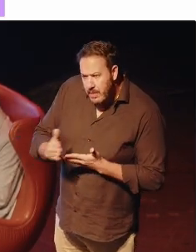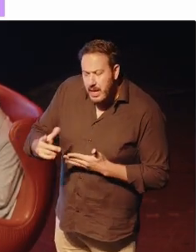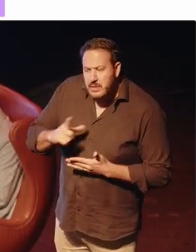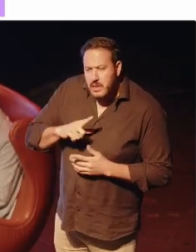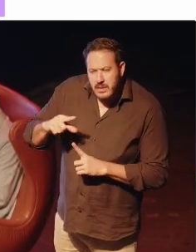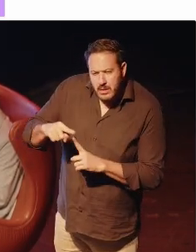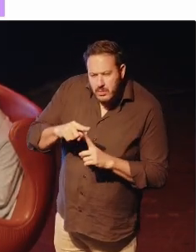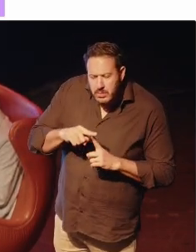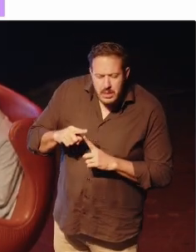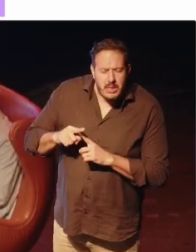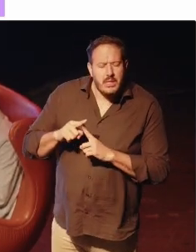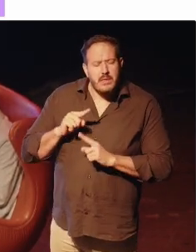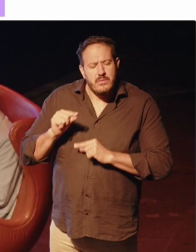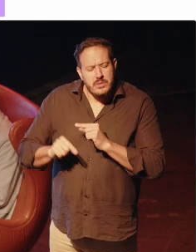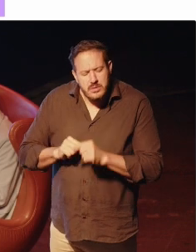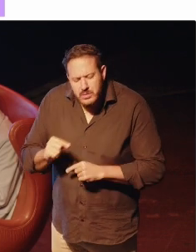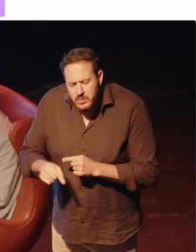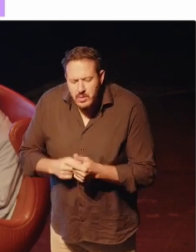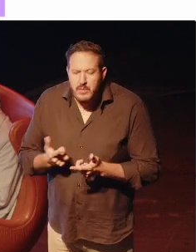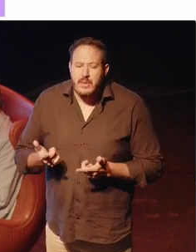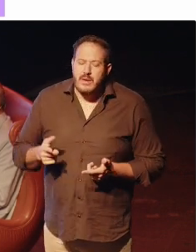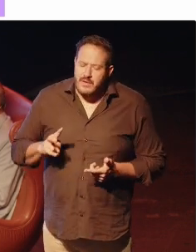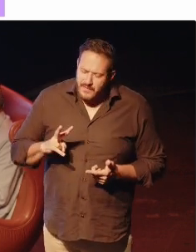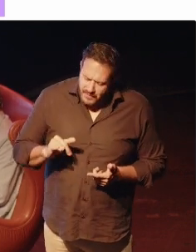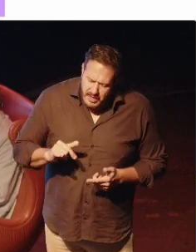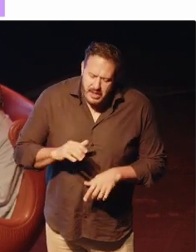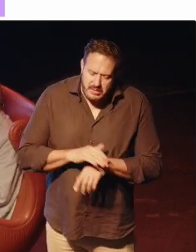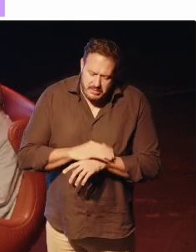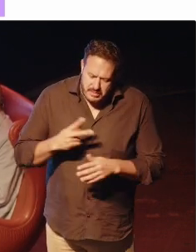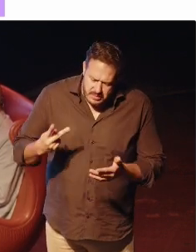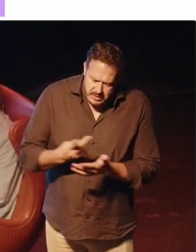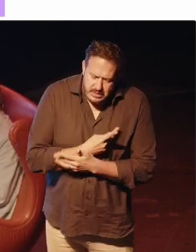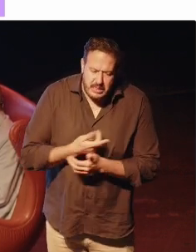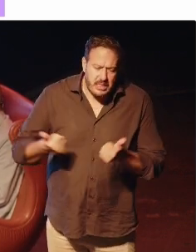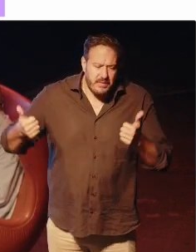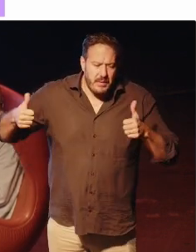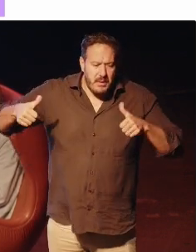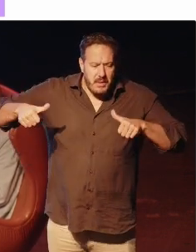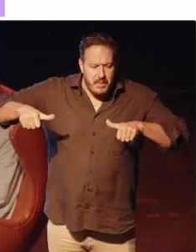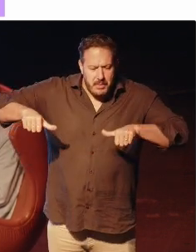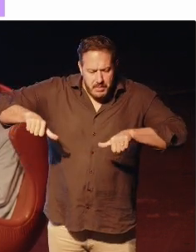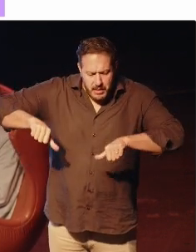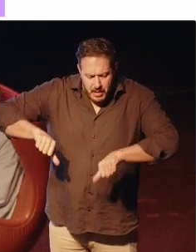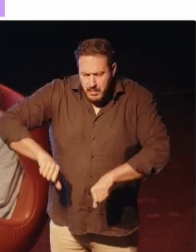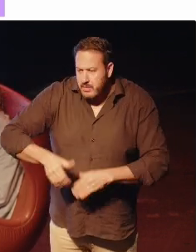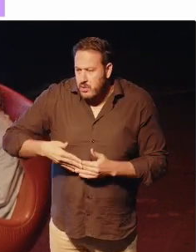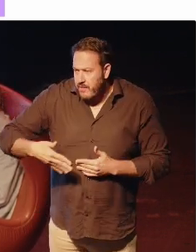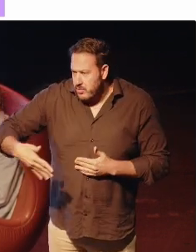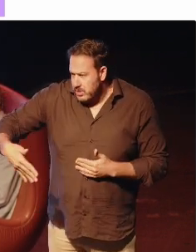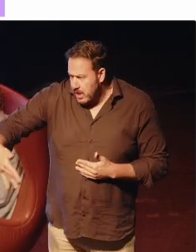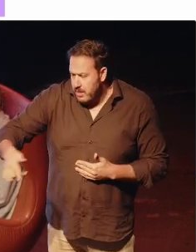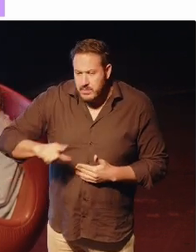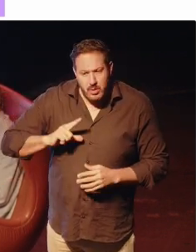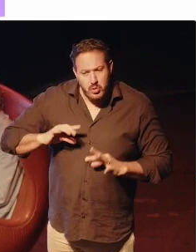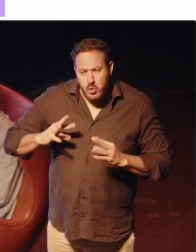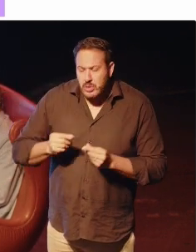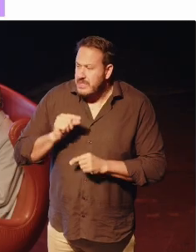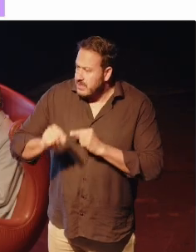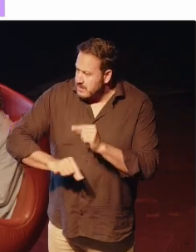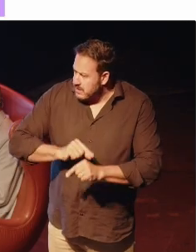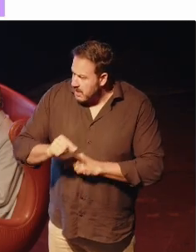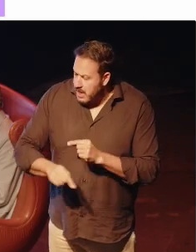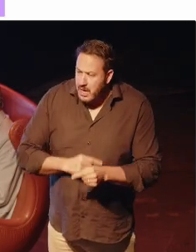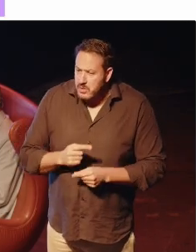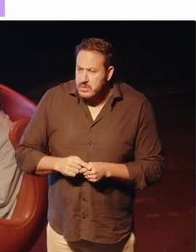tipo de sintoma, esse sintoma vai recrudescendo, vai piorando ao longo do tempo. Então, todas as causas